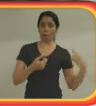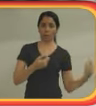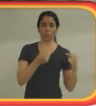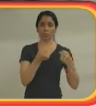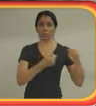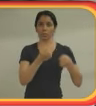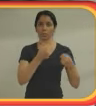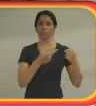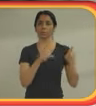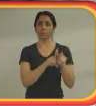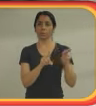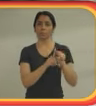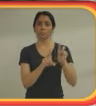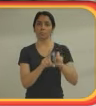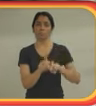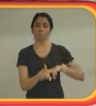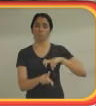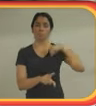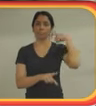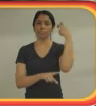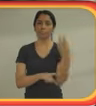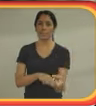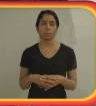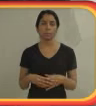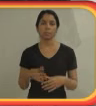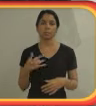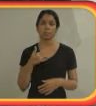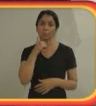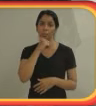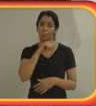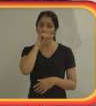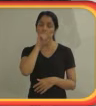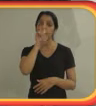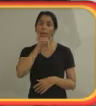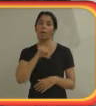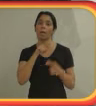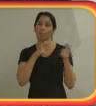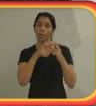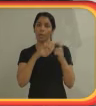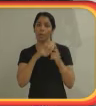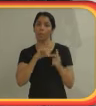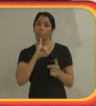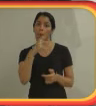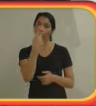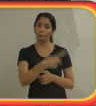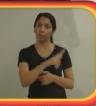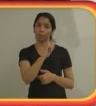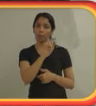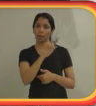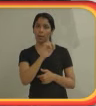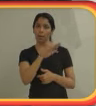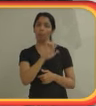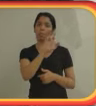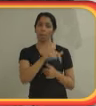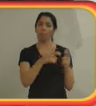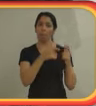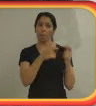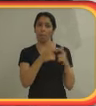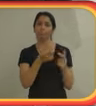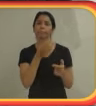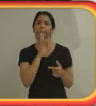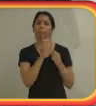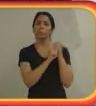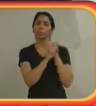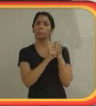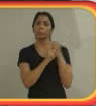dormiu também. O carro capotou em Mangaratiba. Minha mãe é médica, os pais do Guilherme são médicos, eles se conhecem há muito tempo.